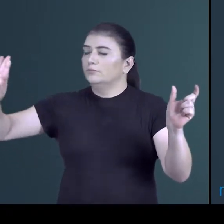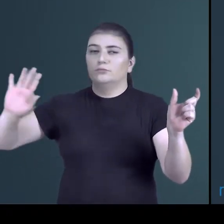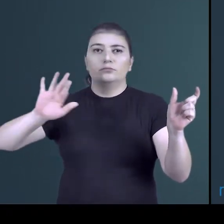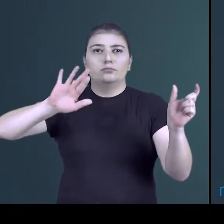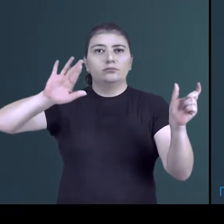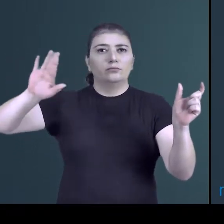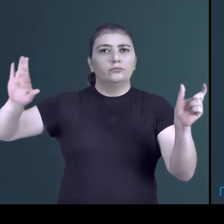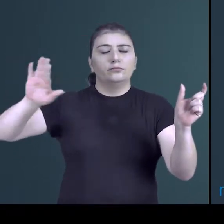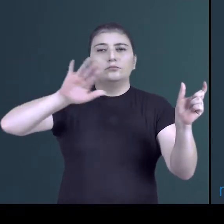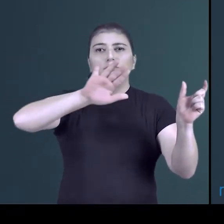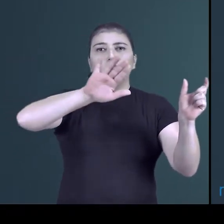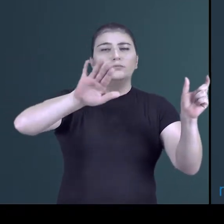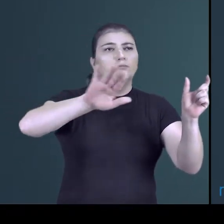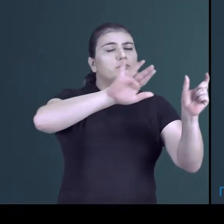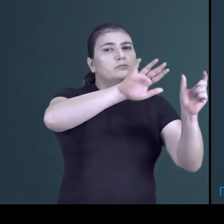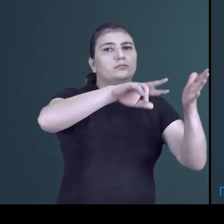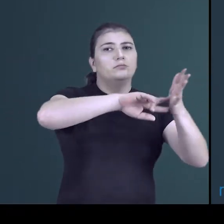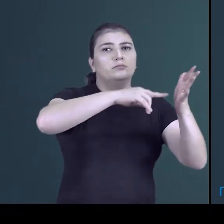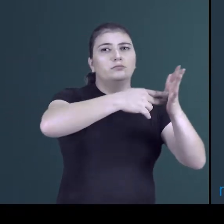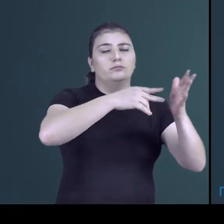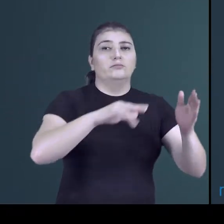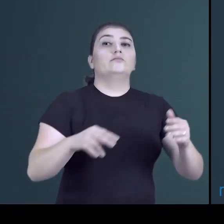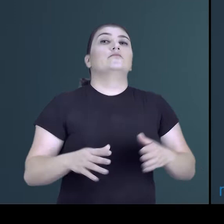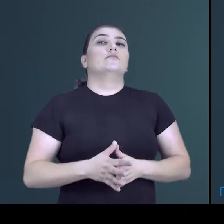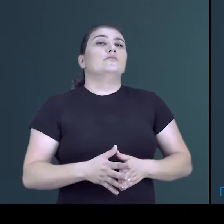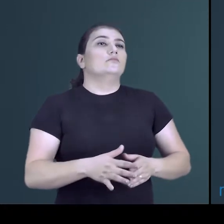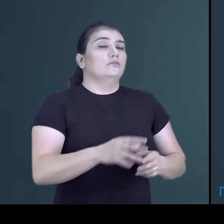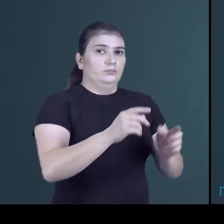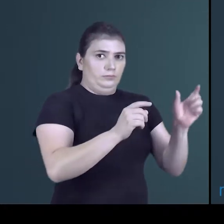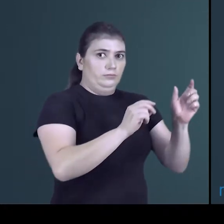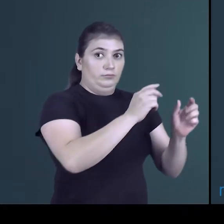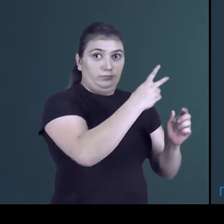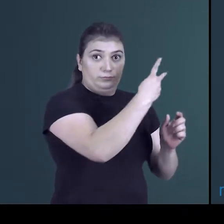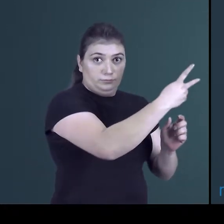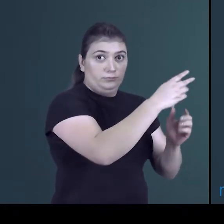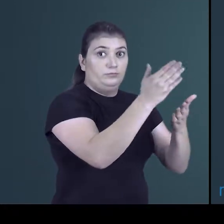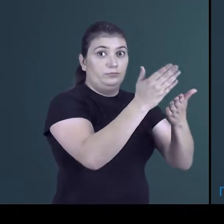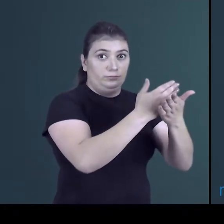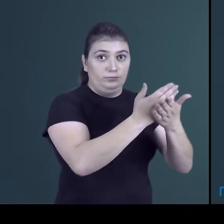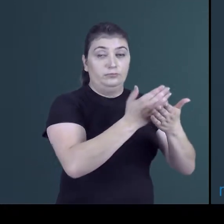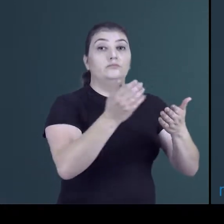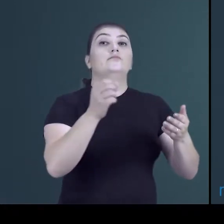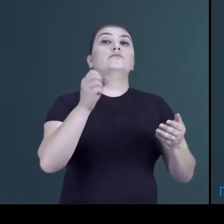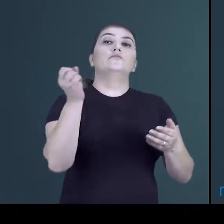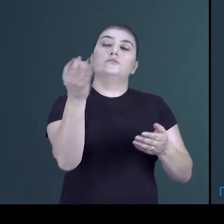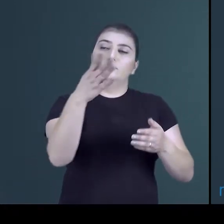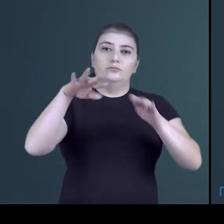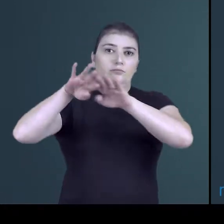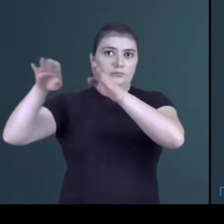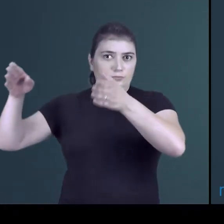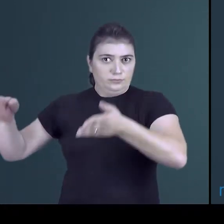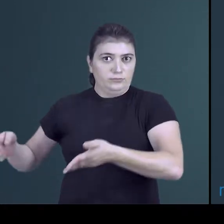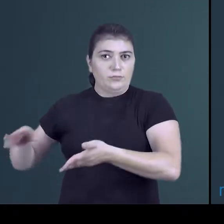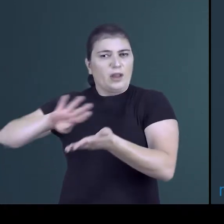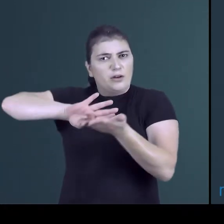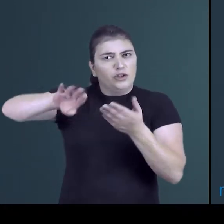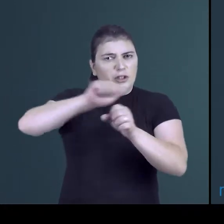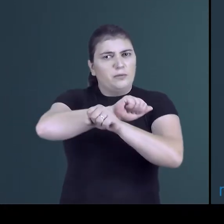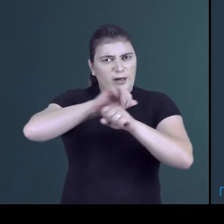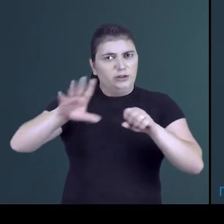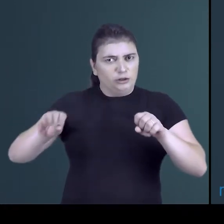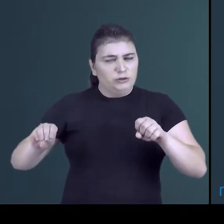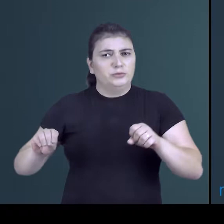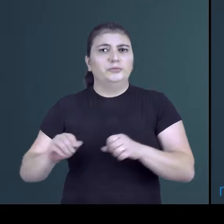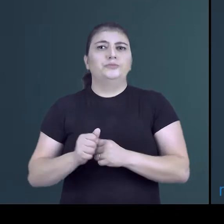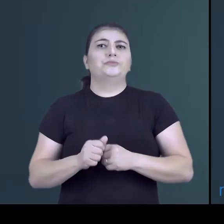retirando. Vejam que tem sentido se falar. Nossos 2 cadernos novos estão na mesa. Aqui tiramos o